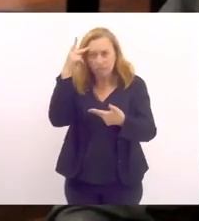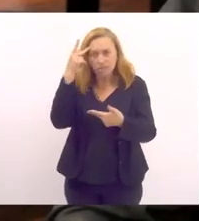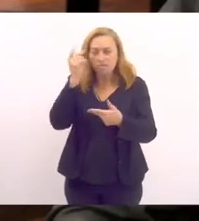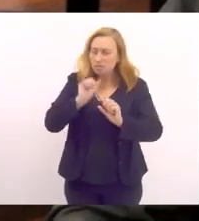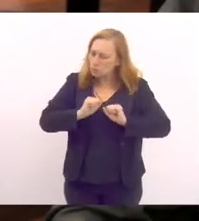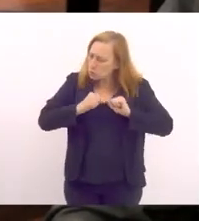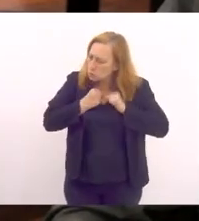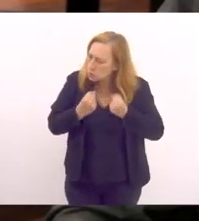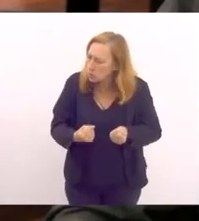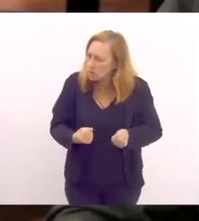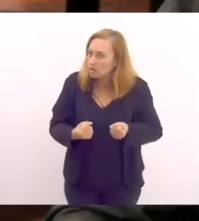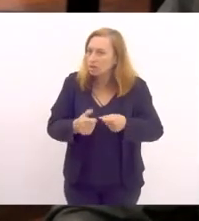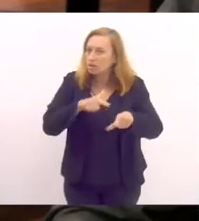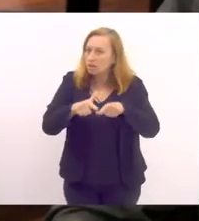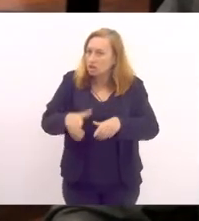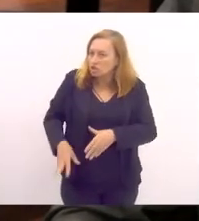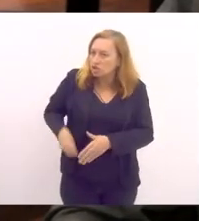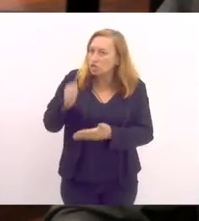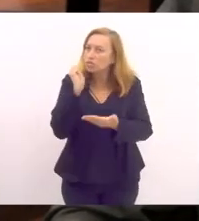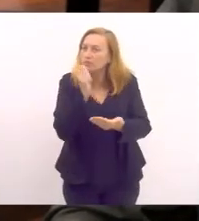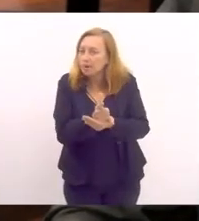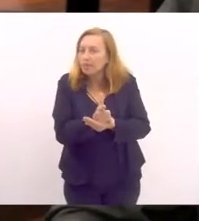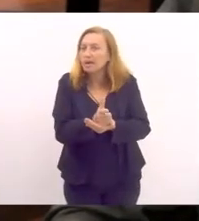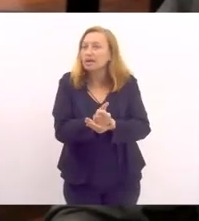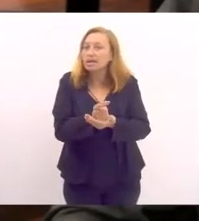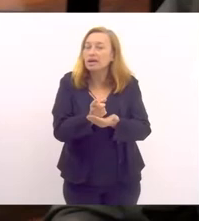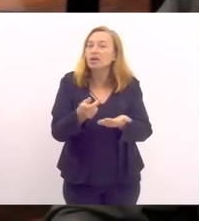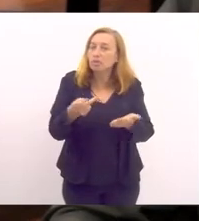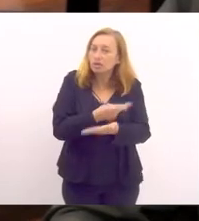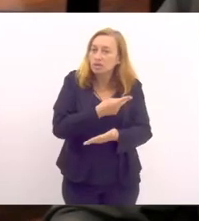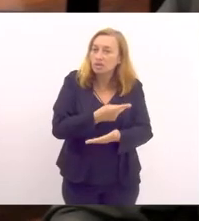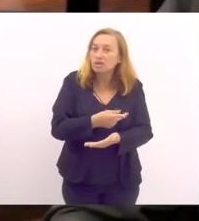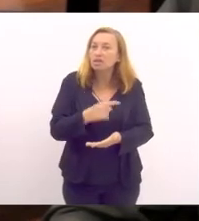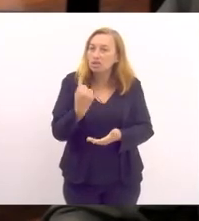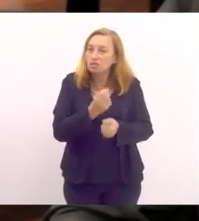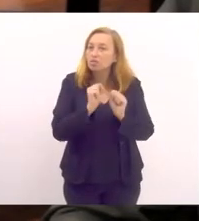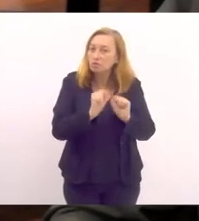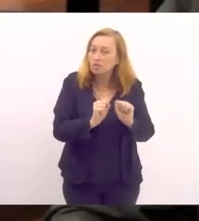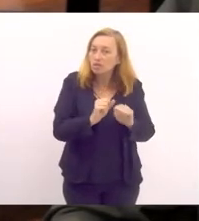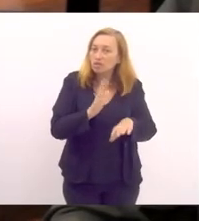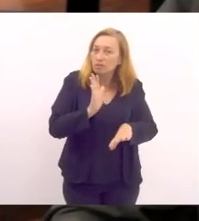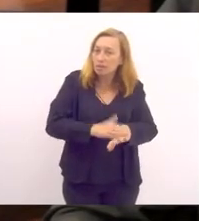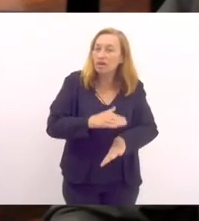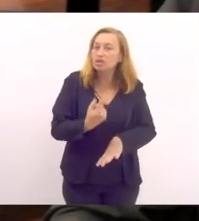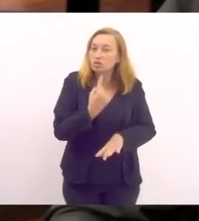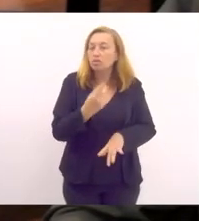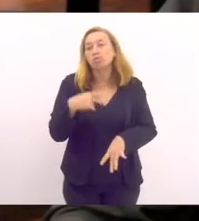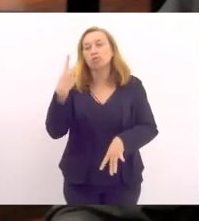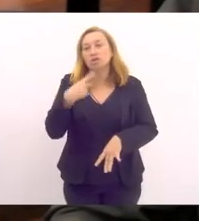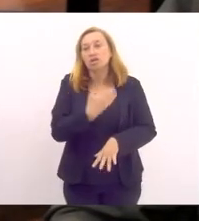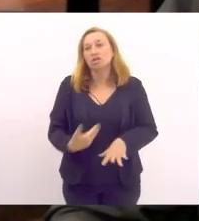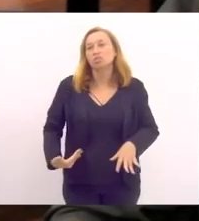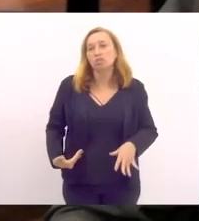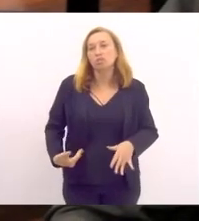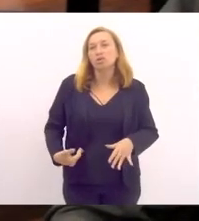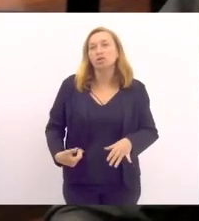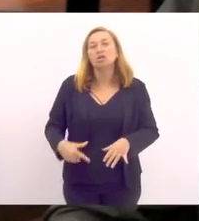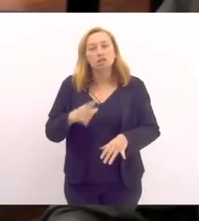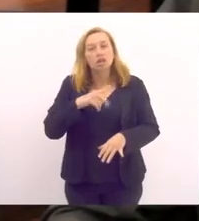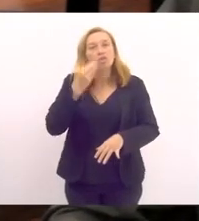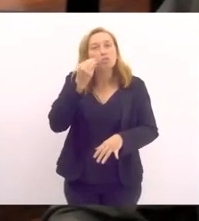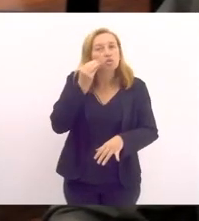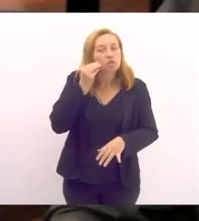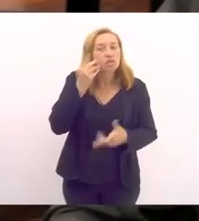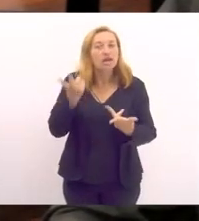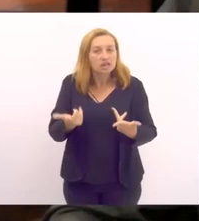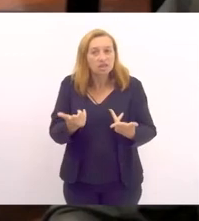sangue e tirando do bolso para fazer isso acontecer, para que a gente possa ter mais uma política pública que dê oportunidade